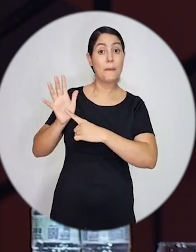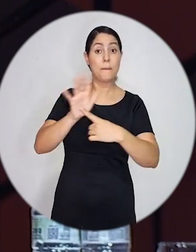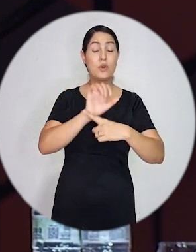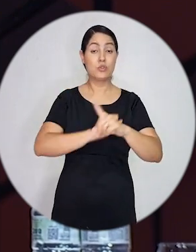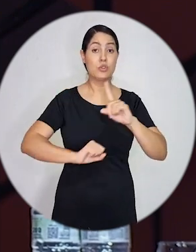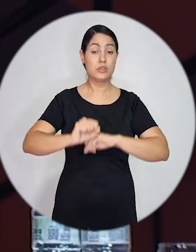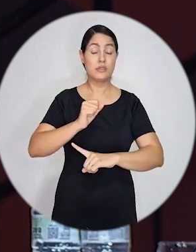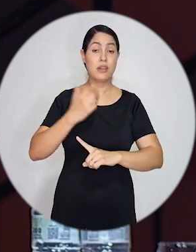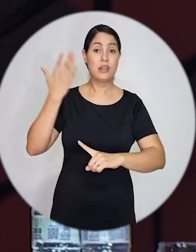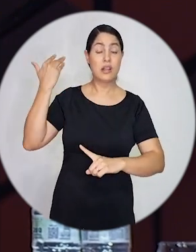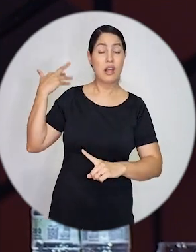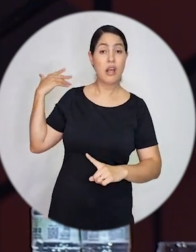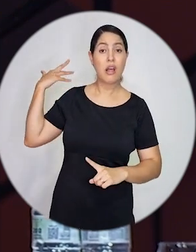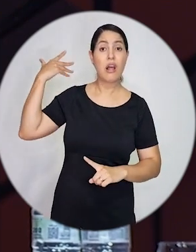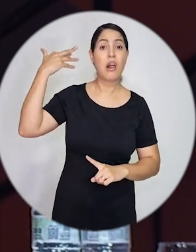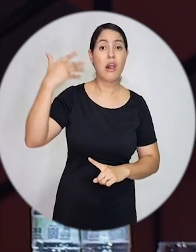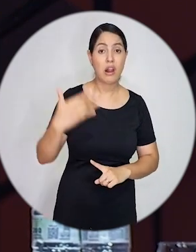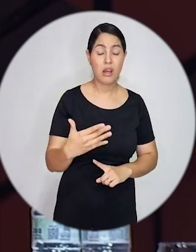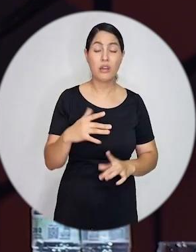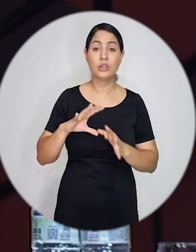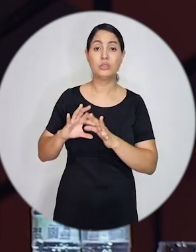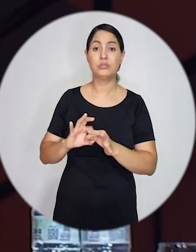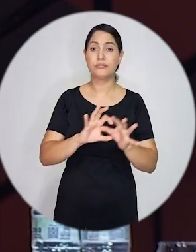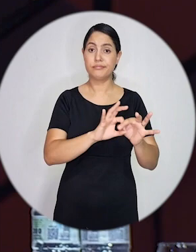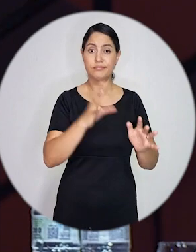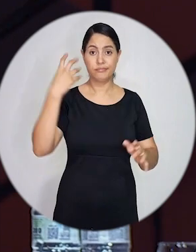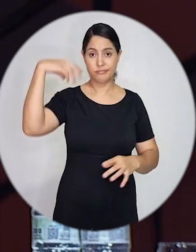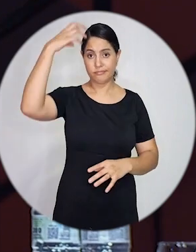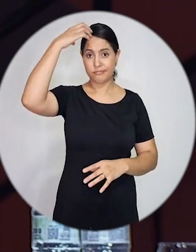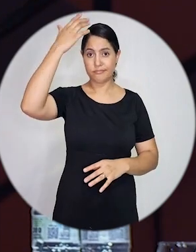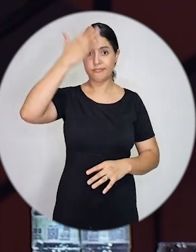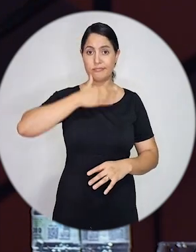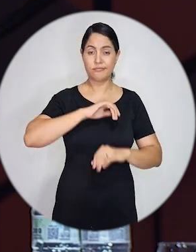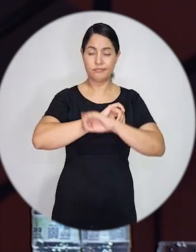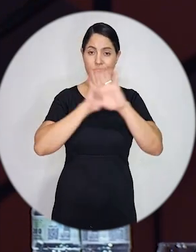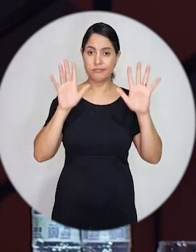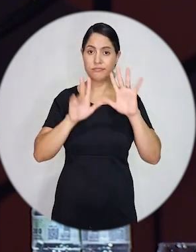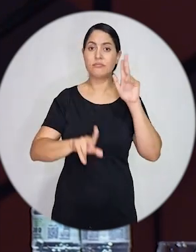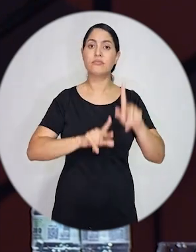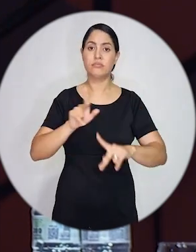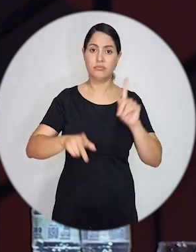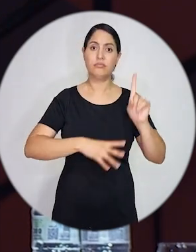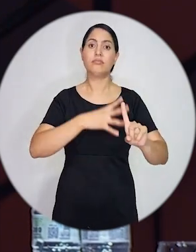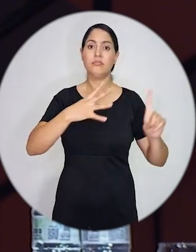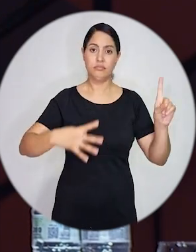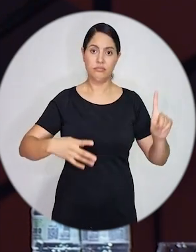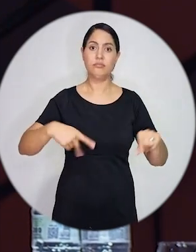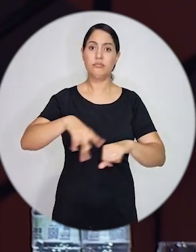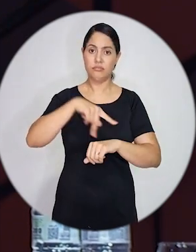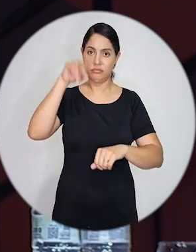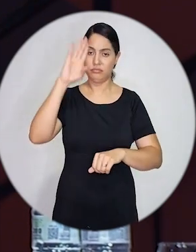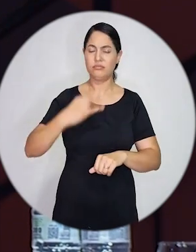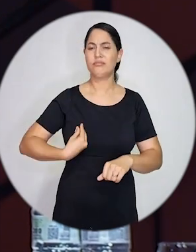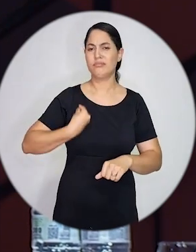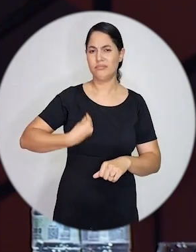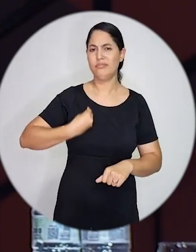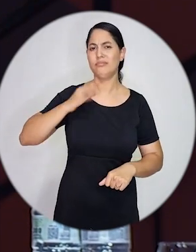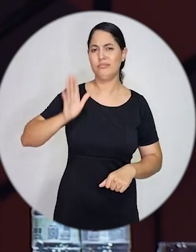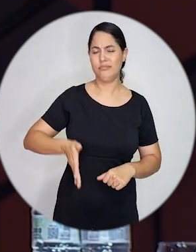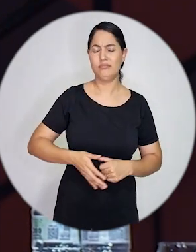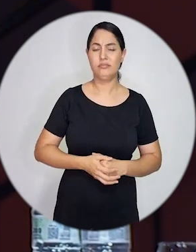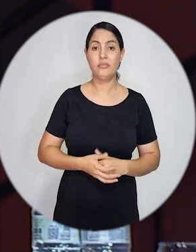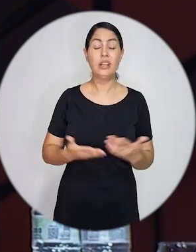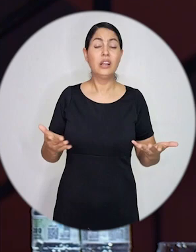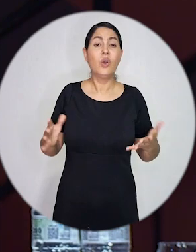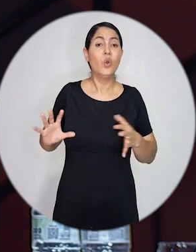existe na sociedade. E refletindo o que existe na sociedade, as legislações históricas das ordenações do reino provam que sempre existiu a população LGBT no